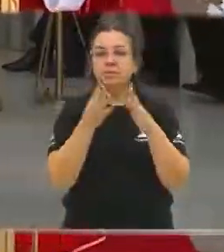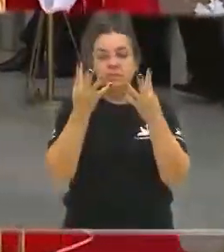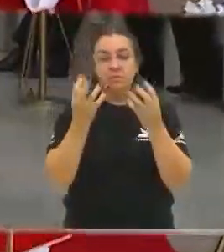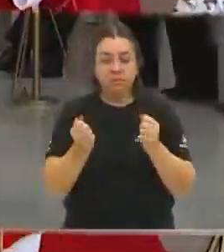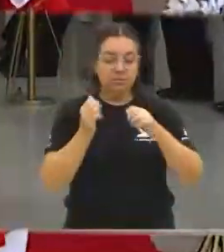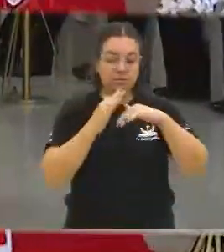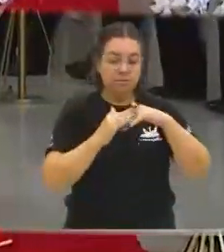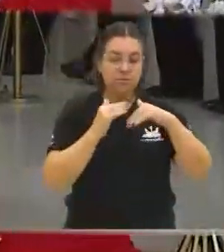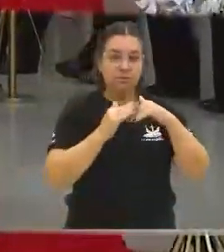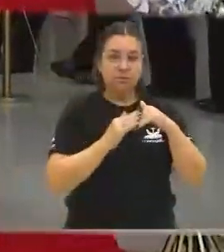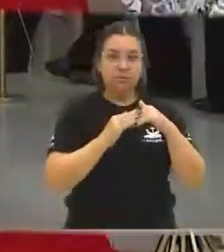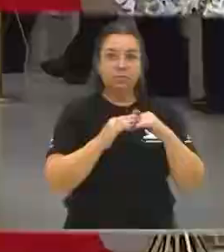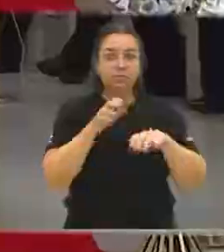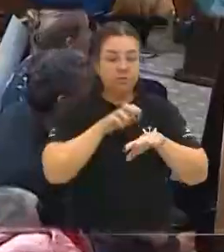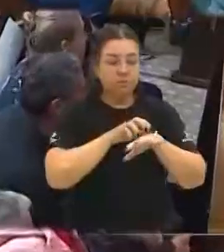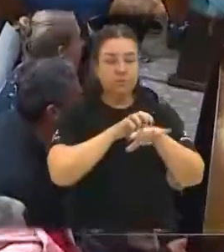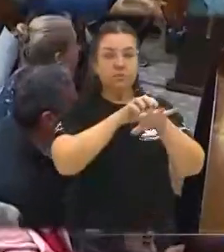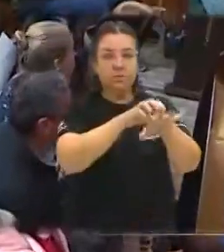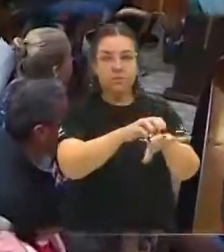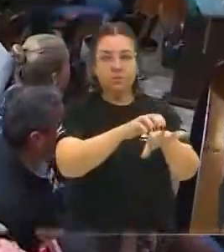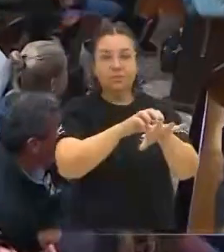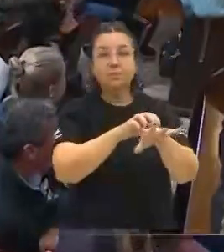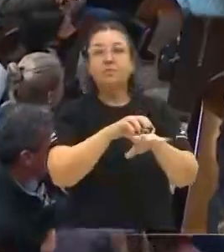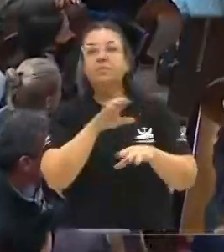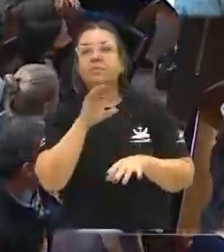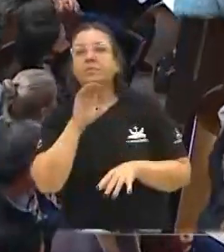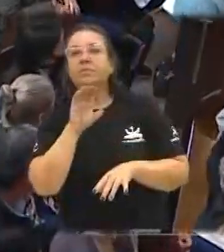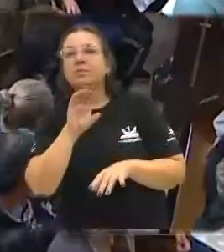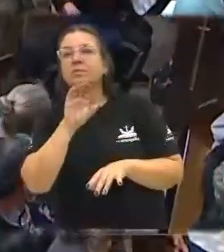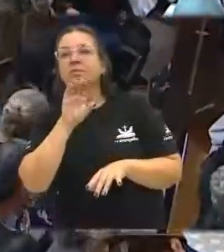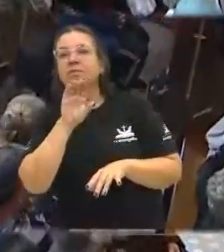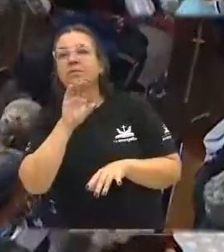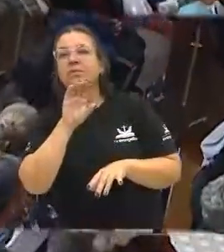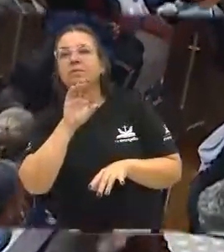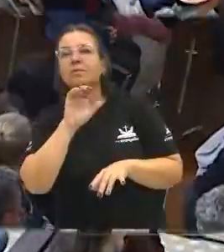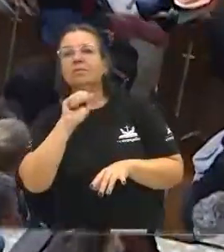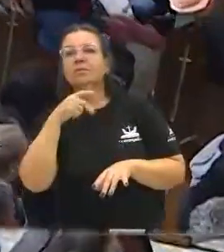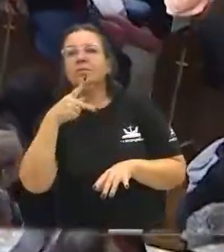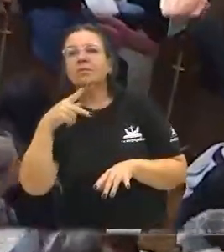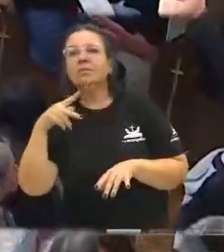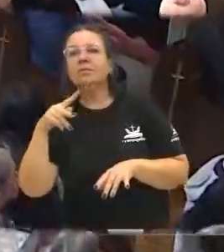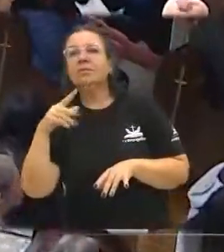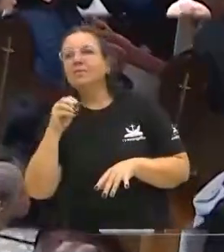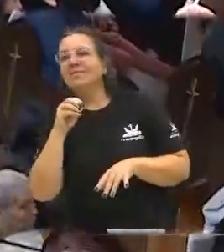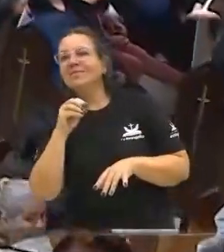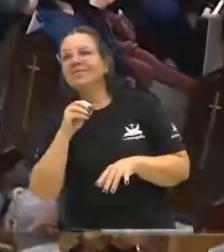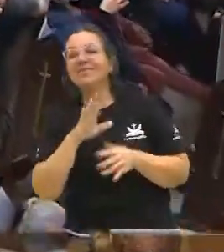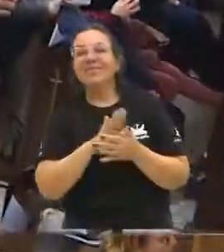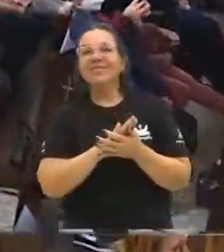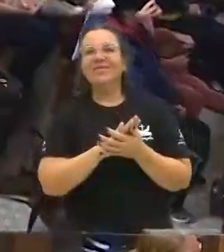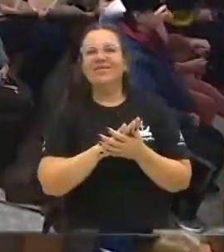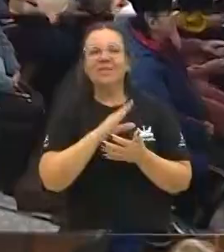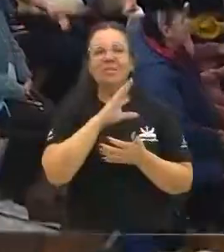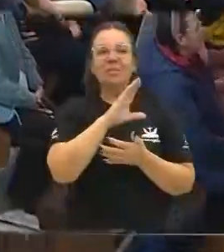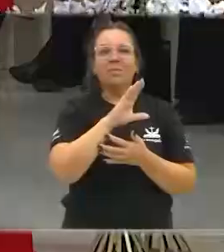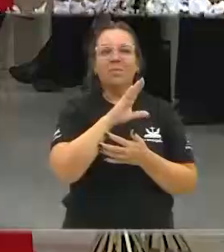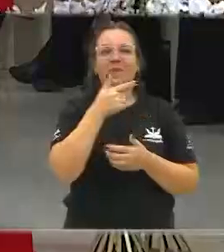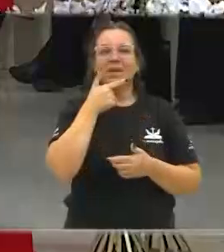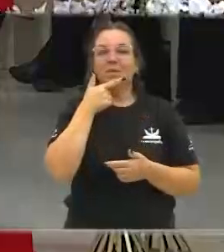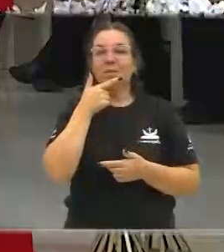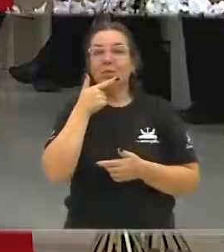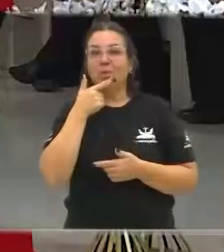caravanas de hoje de Campo Mourão, onde estão? Recebi a informação, por isso que é bom checar antes,